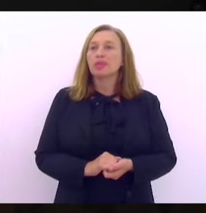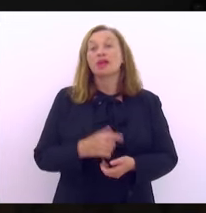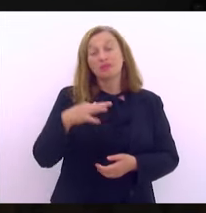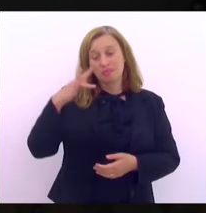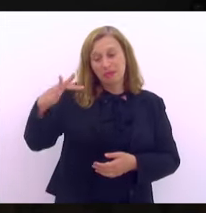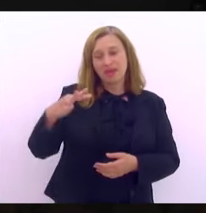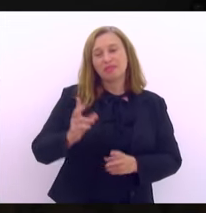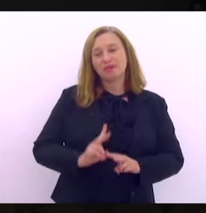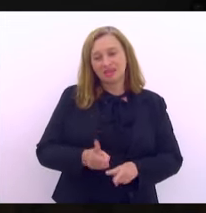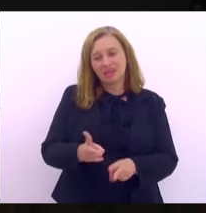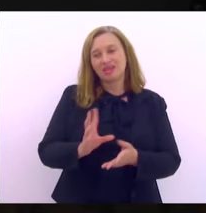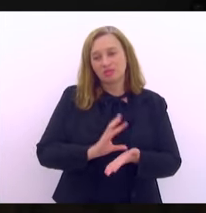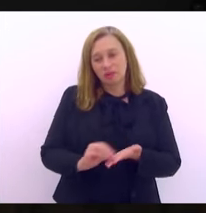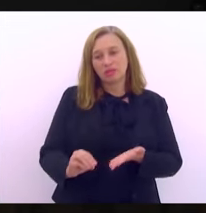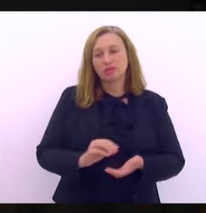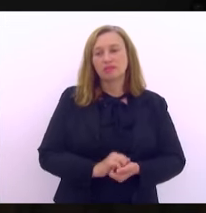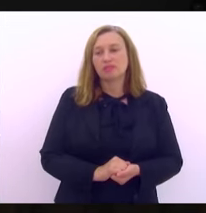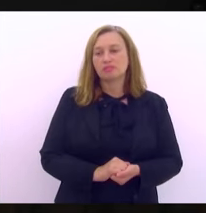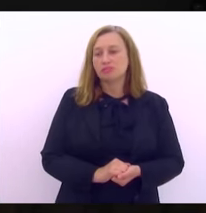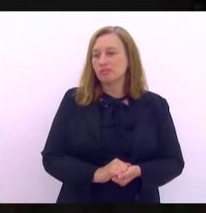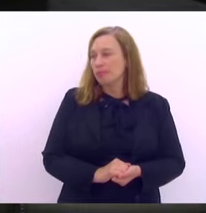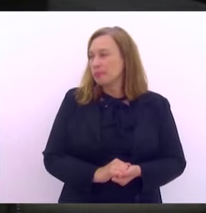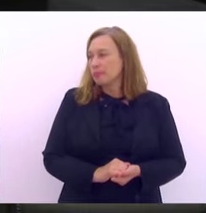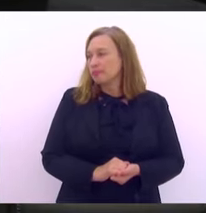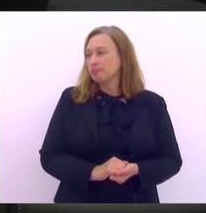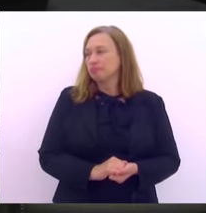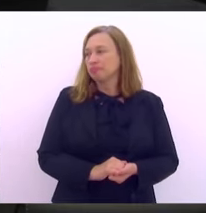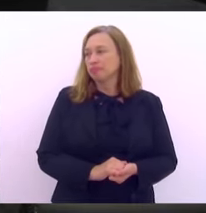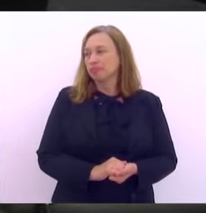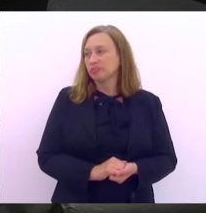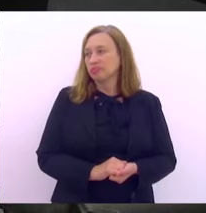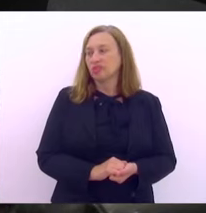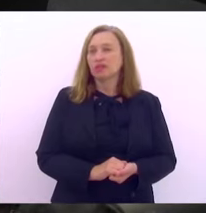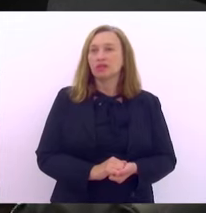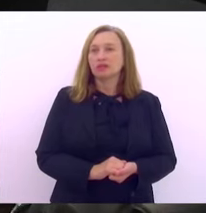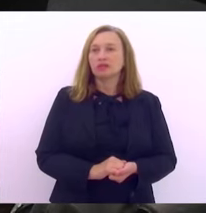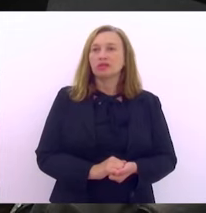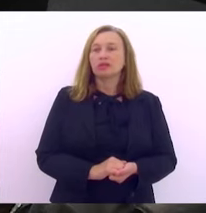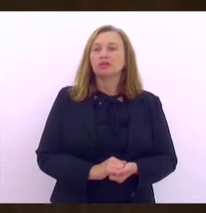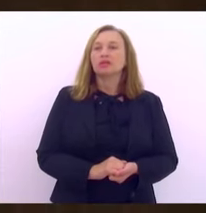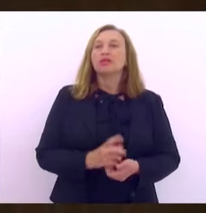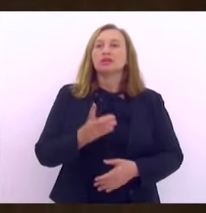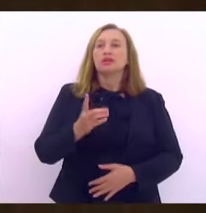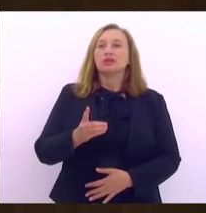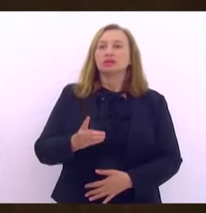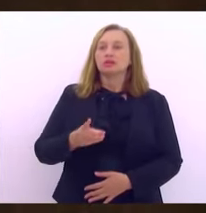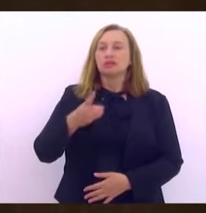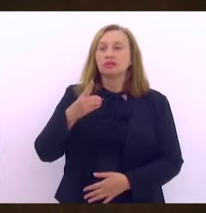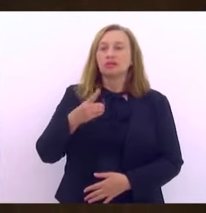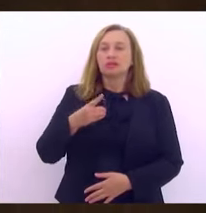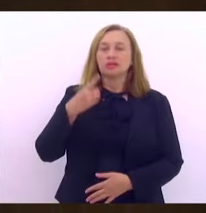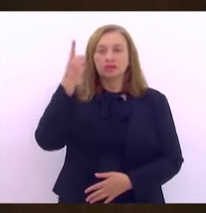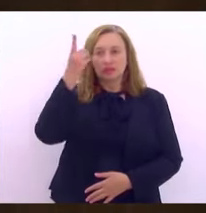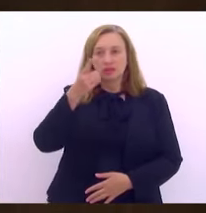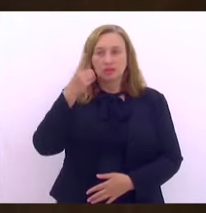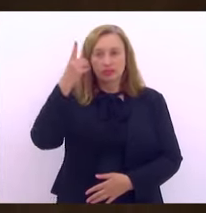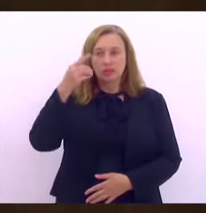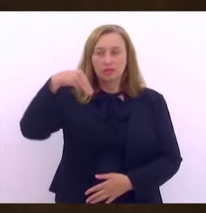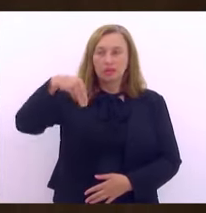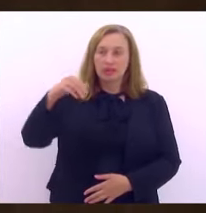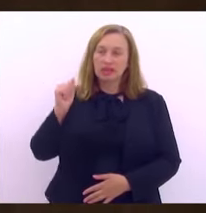brevidade para a gente seguir a pauta. Muito breve. Deputado Marcelo Dino, vou me referir à Vossa Excelência, ao meu